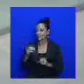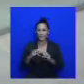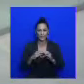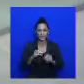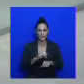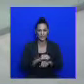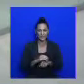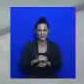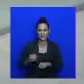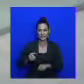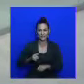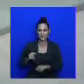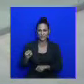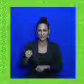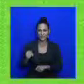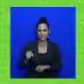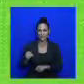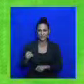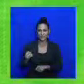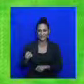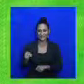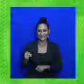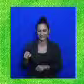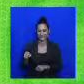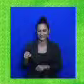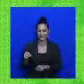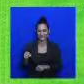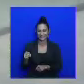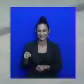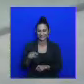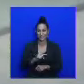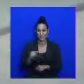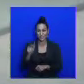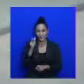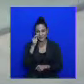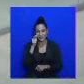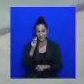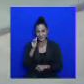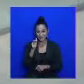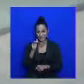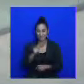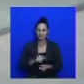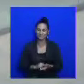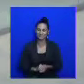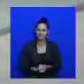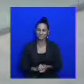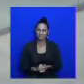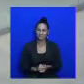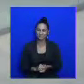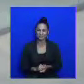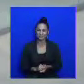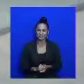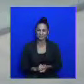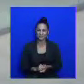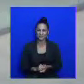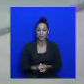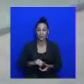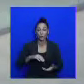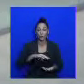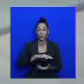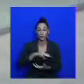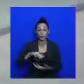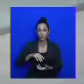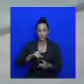cinza número 8 se você confia em um detalhe o